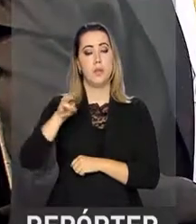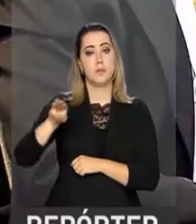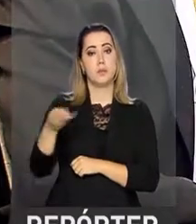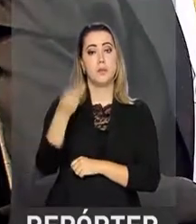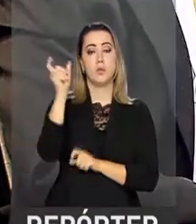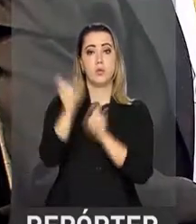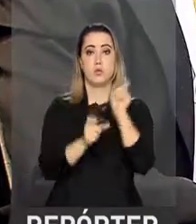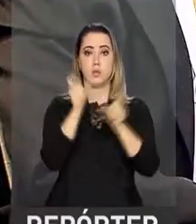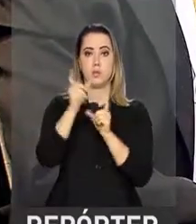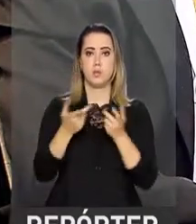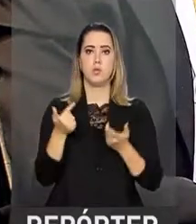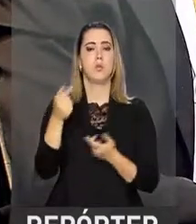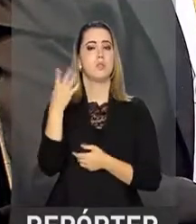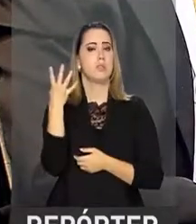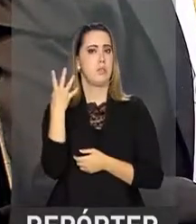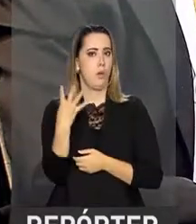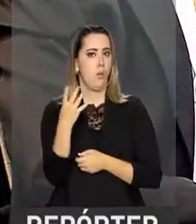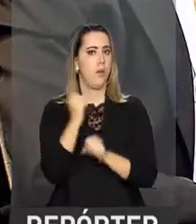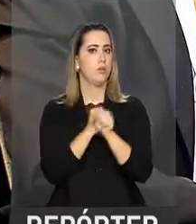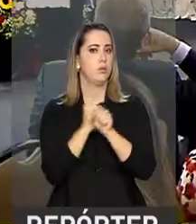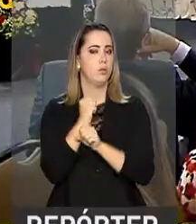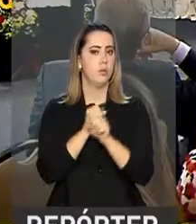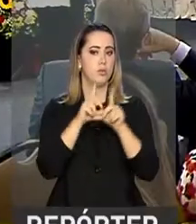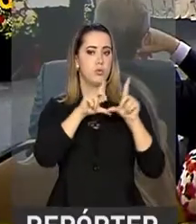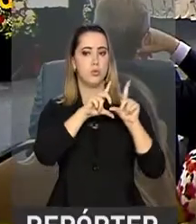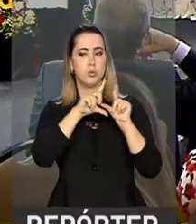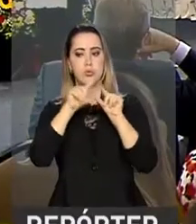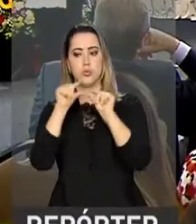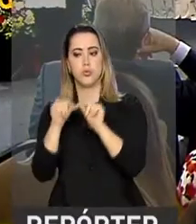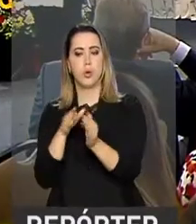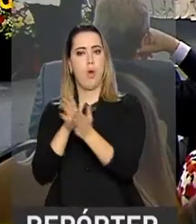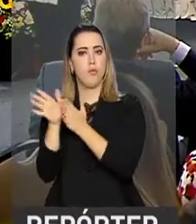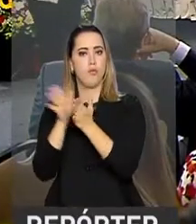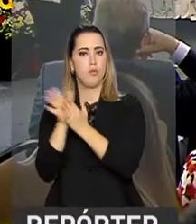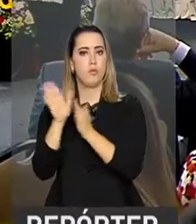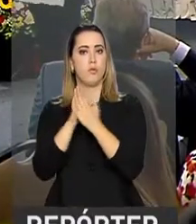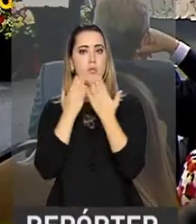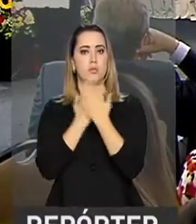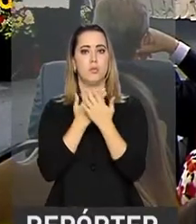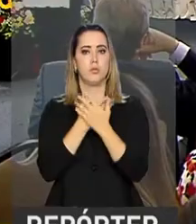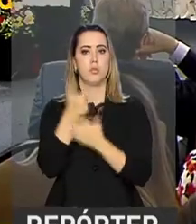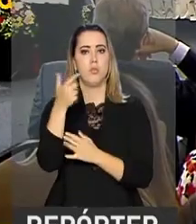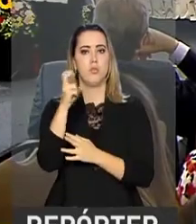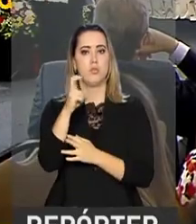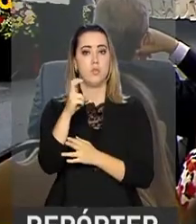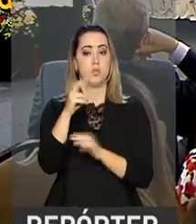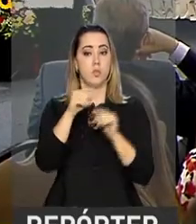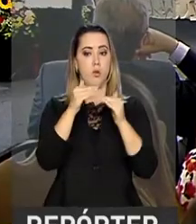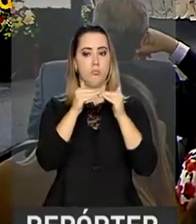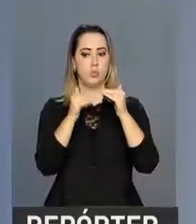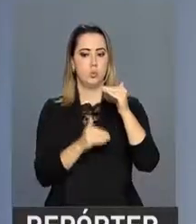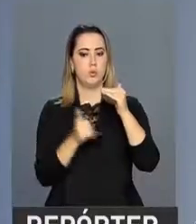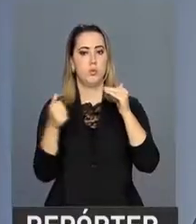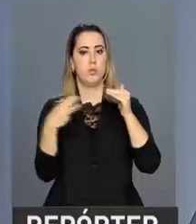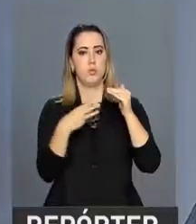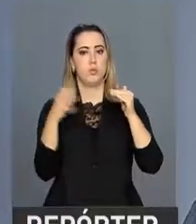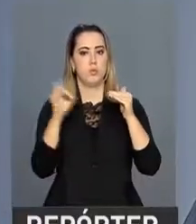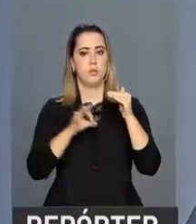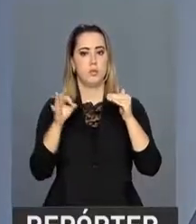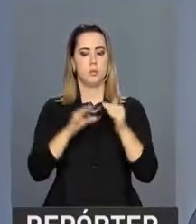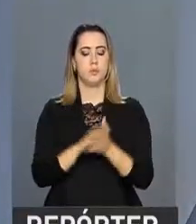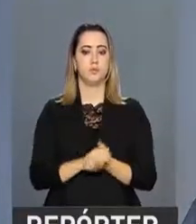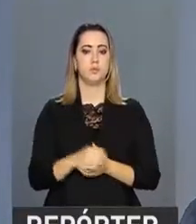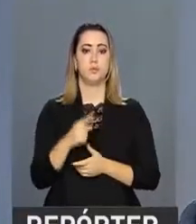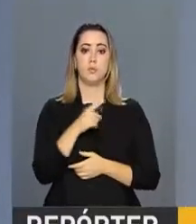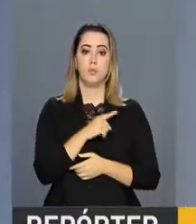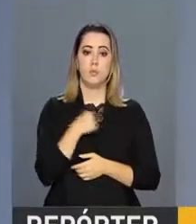habitantes e que nos últimos 4 anos reduziu a evasão escolar de 25% para 13%. Nós em Portugal